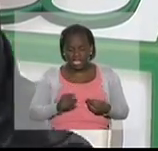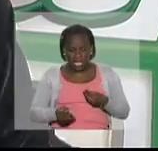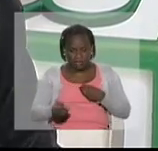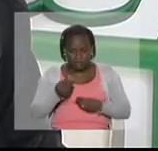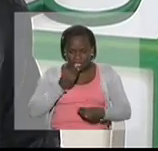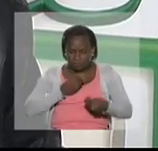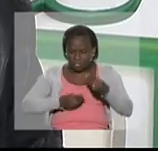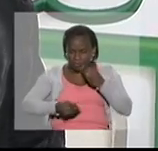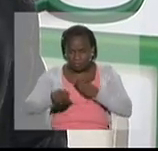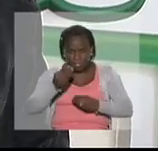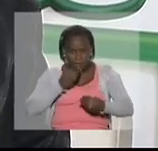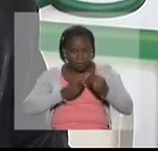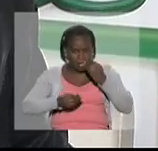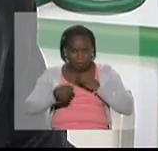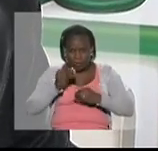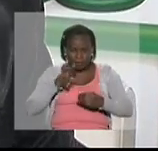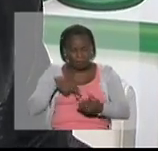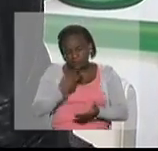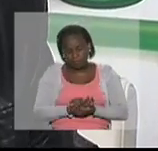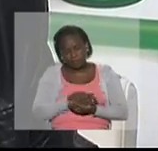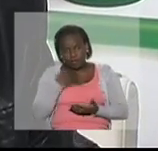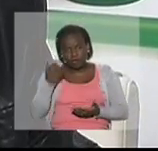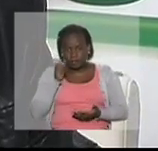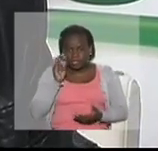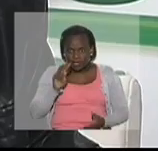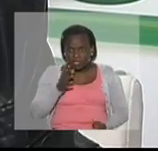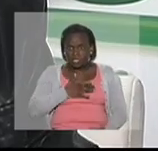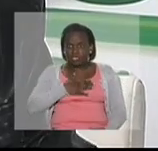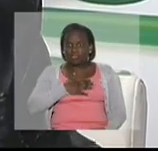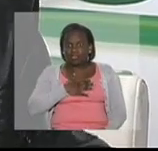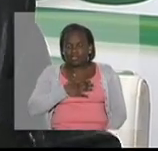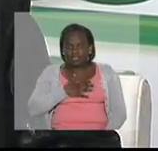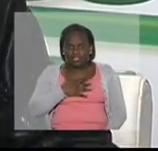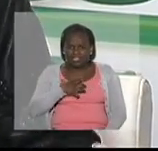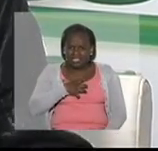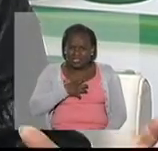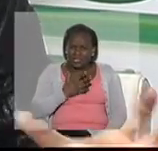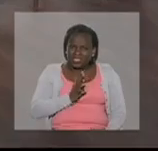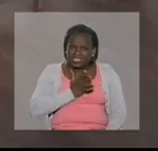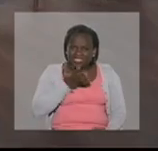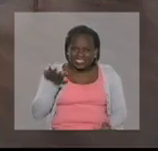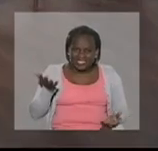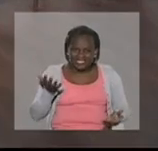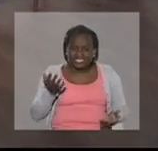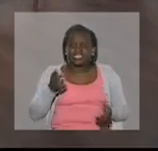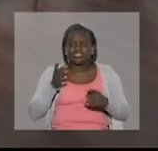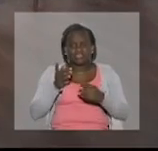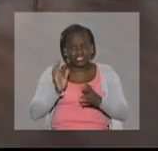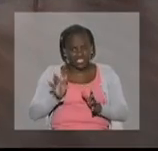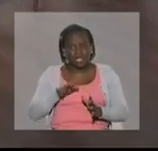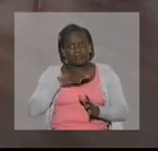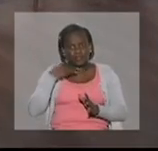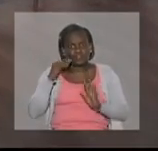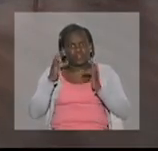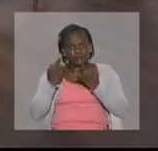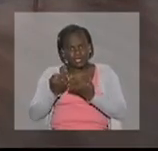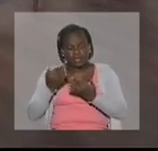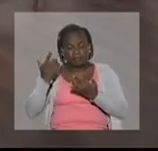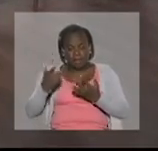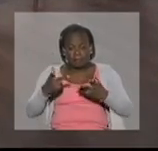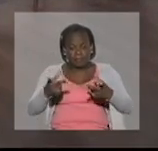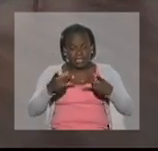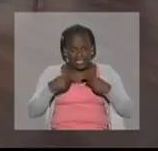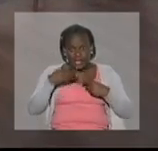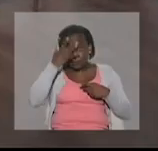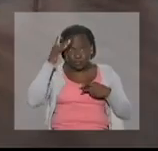ela começa a comer e morre na frente da menina. Tem uma cena de uma força, já tem a morte que ela está lidando. Sim. Ela